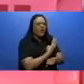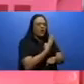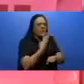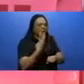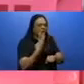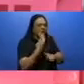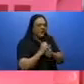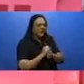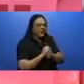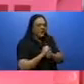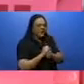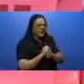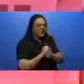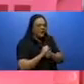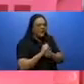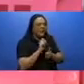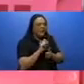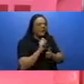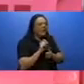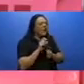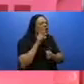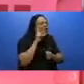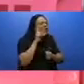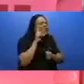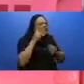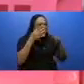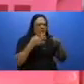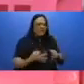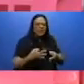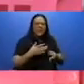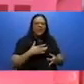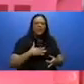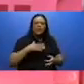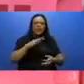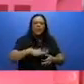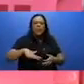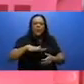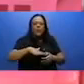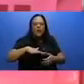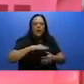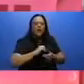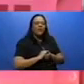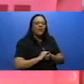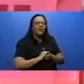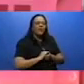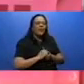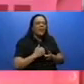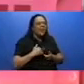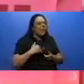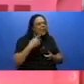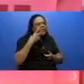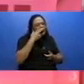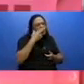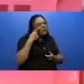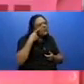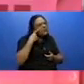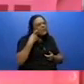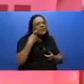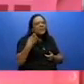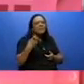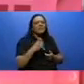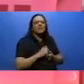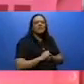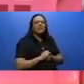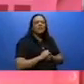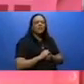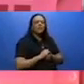nós e ver qual é o dia que ele vai passar lá no meu bairro, professora Ju. Eu achei muito interessante.